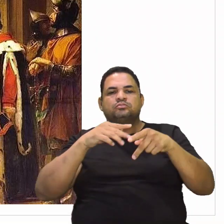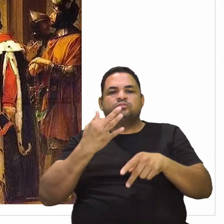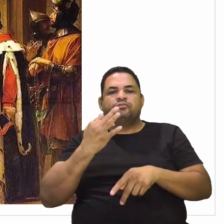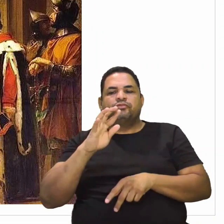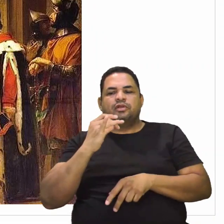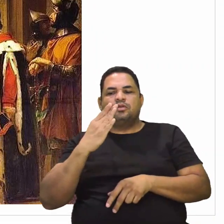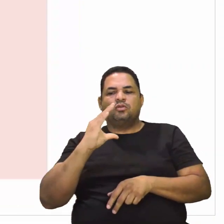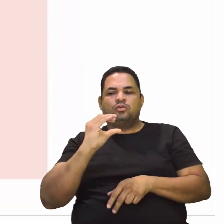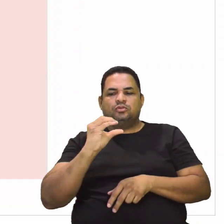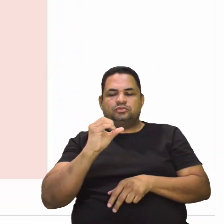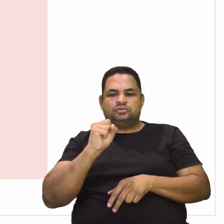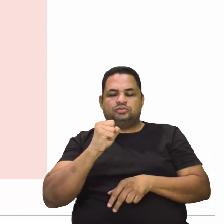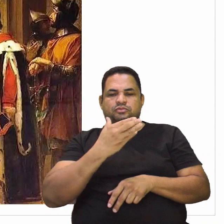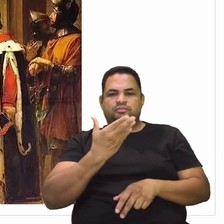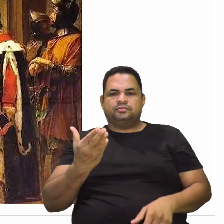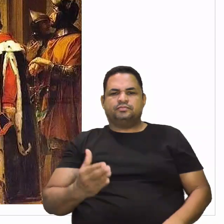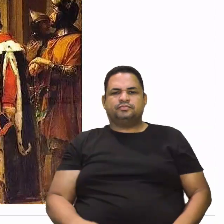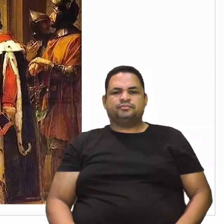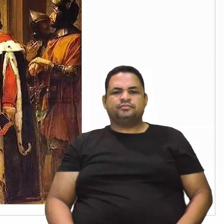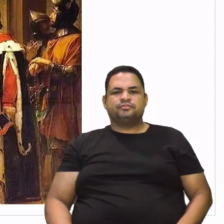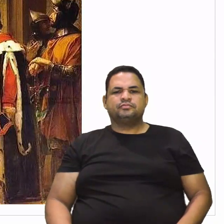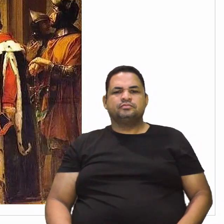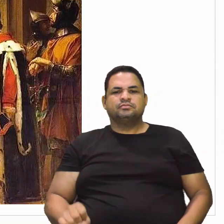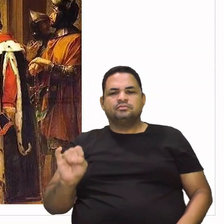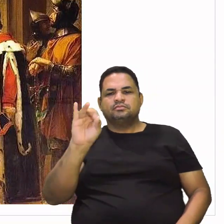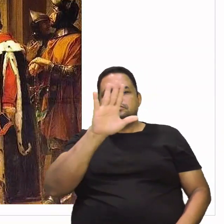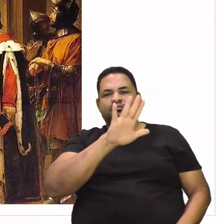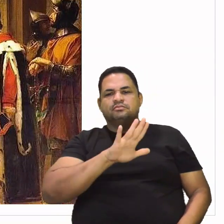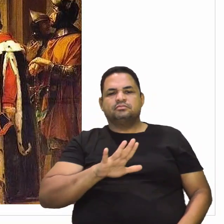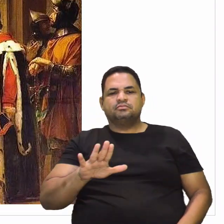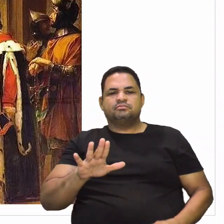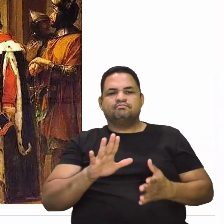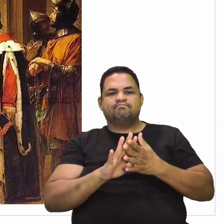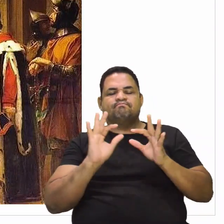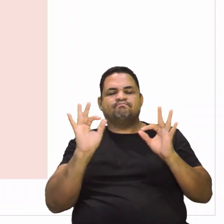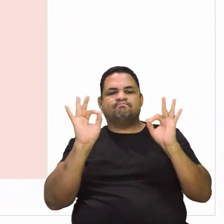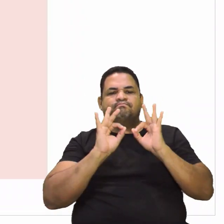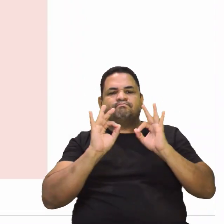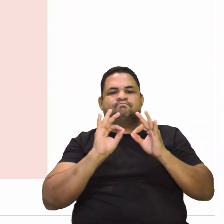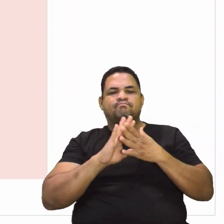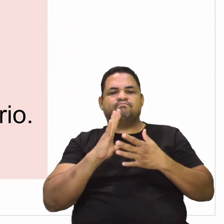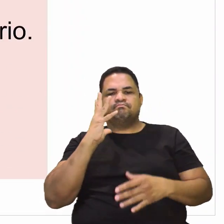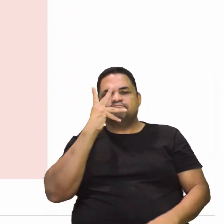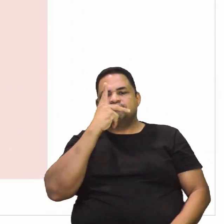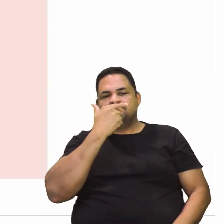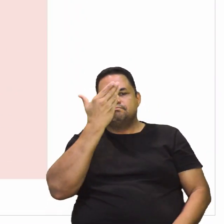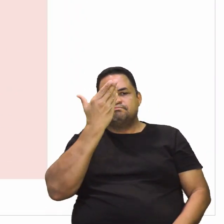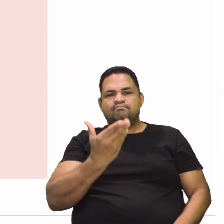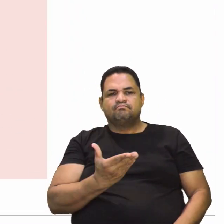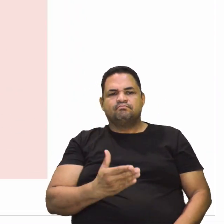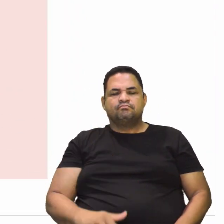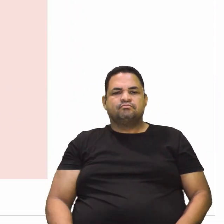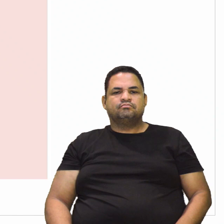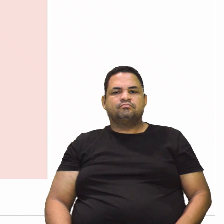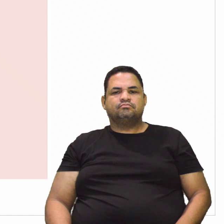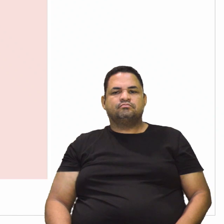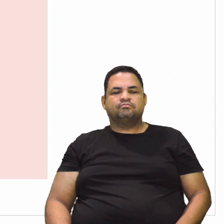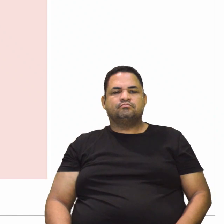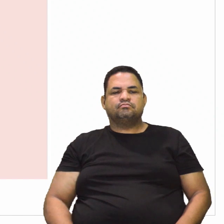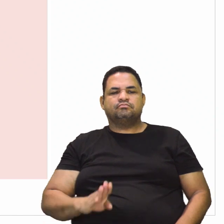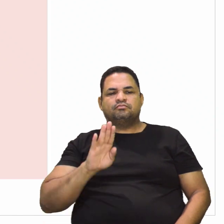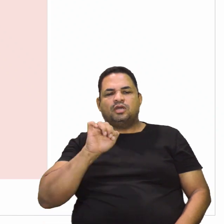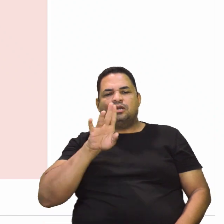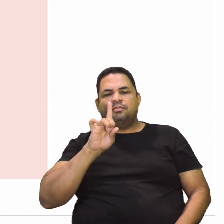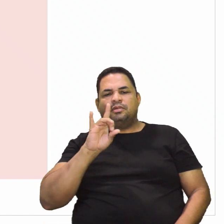francos. E aí, olha só, olha que imagem magnífica, linda. Vejam, os